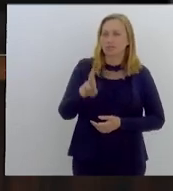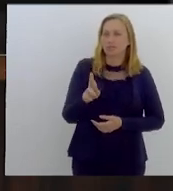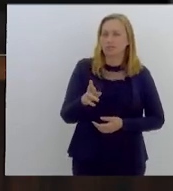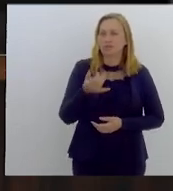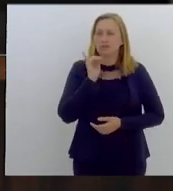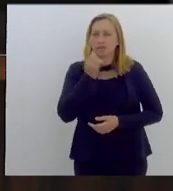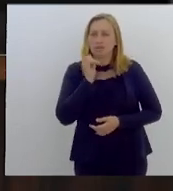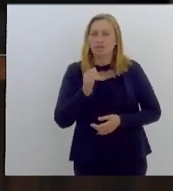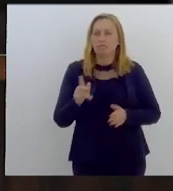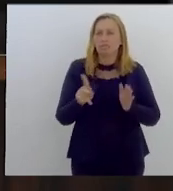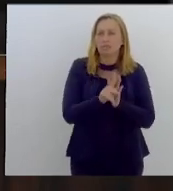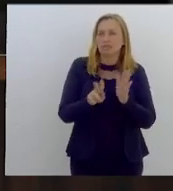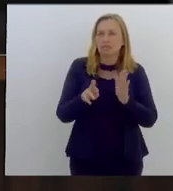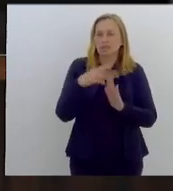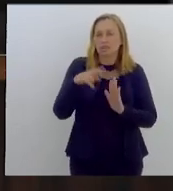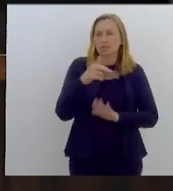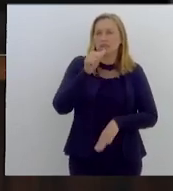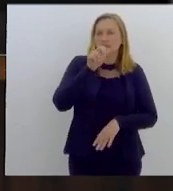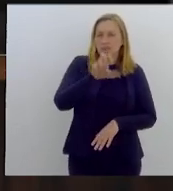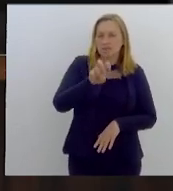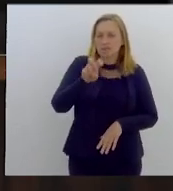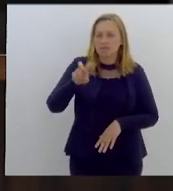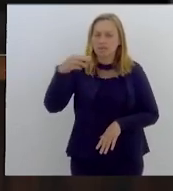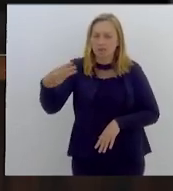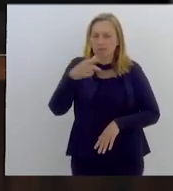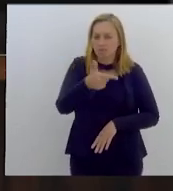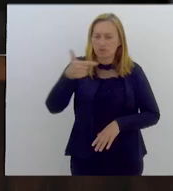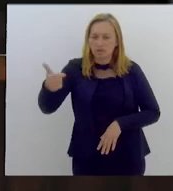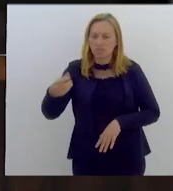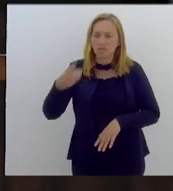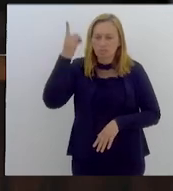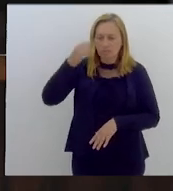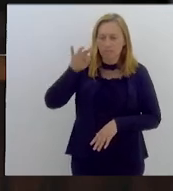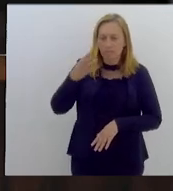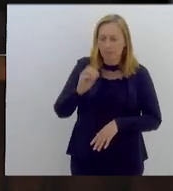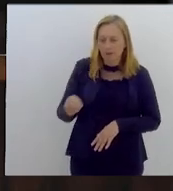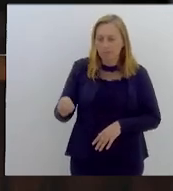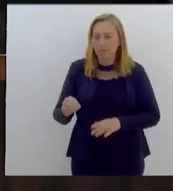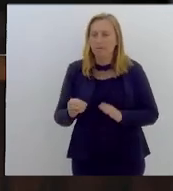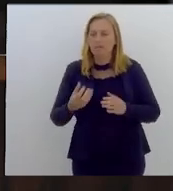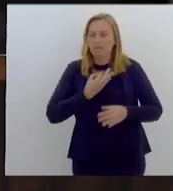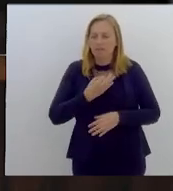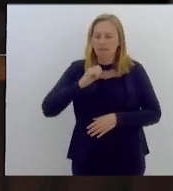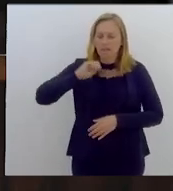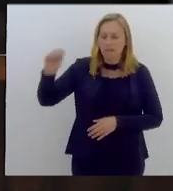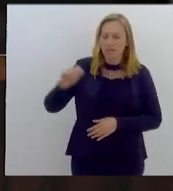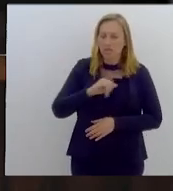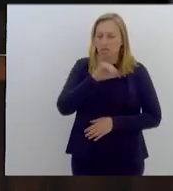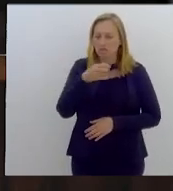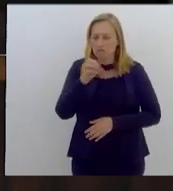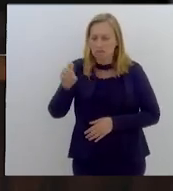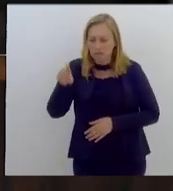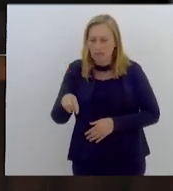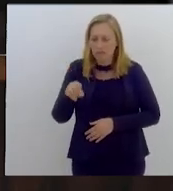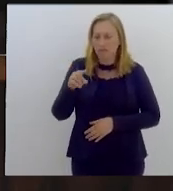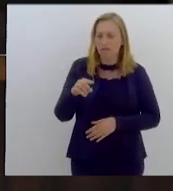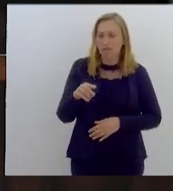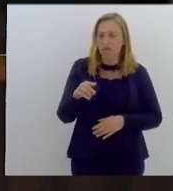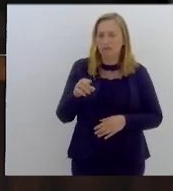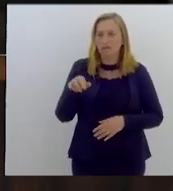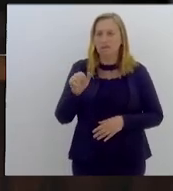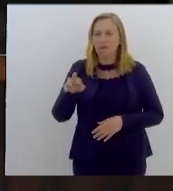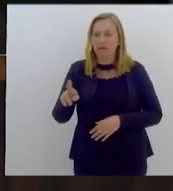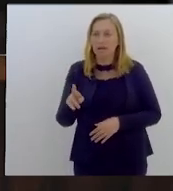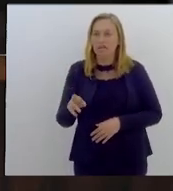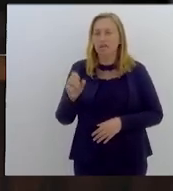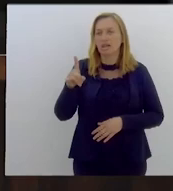relator. Projeto de resolução 553-2022, de autoria do deputado Marcos Abraão, concede medalha José de Alencar ao empresário Cláudio André Padilha de